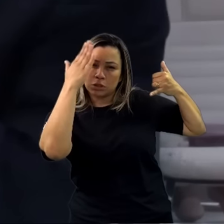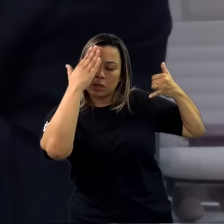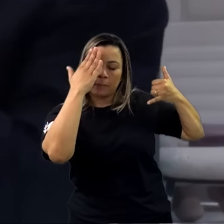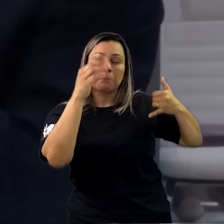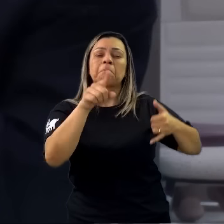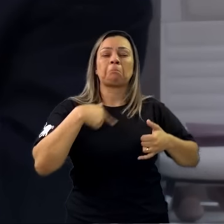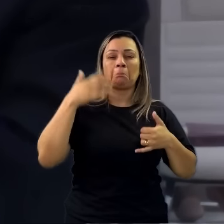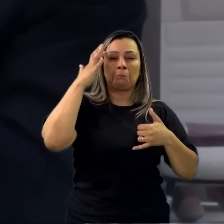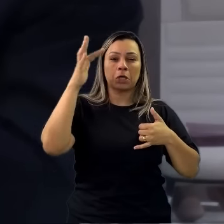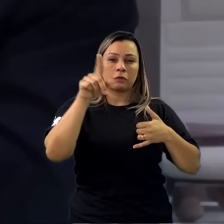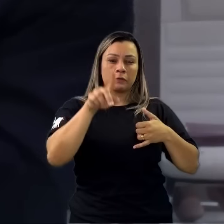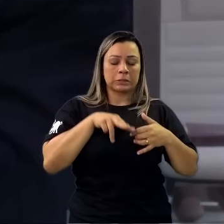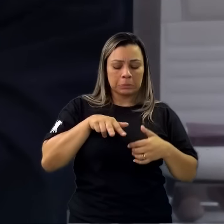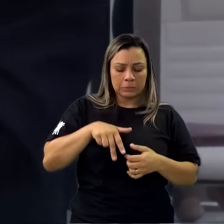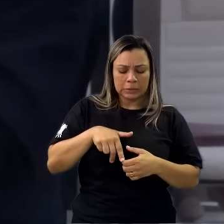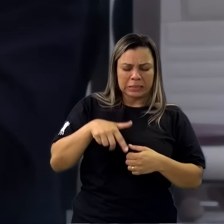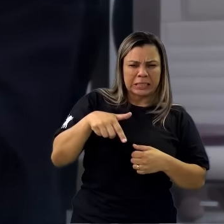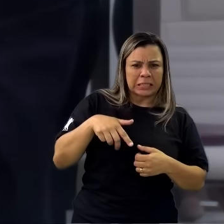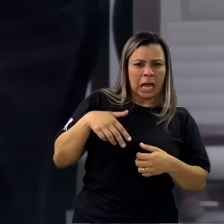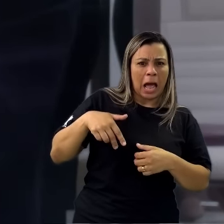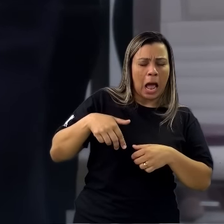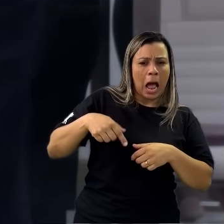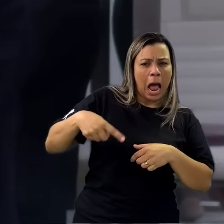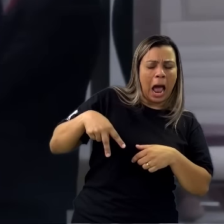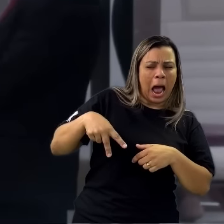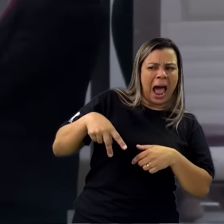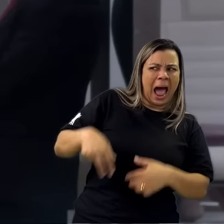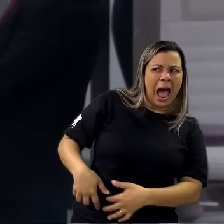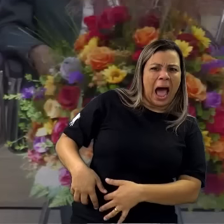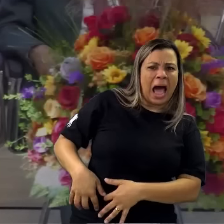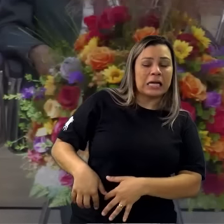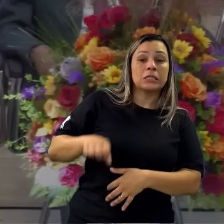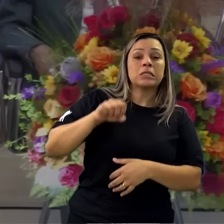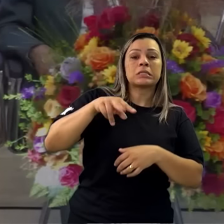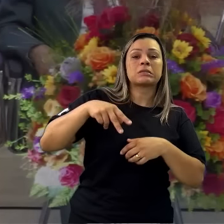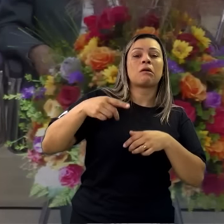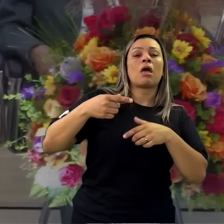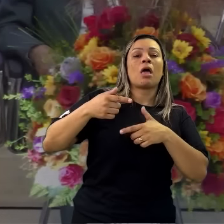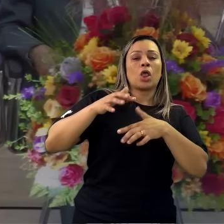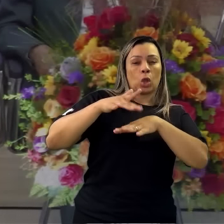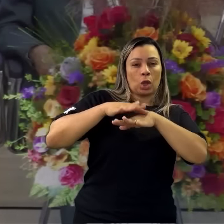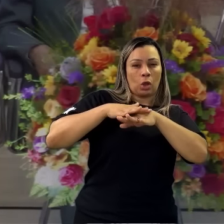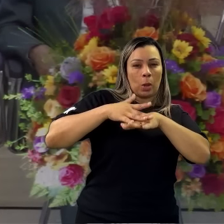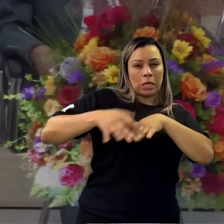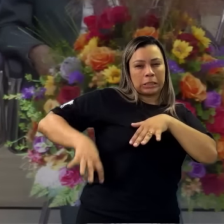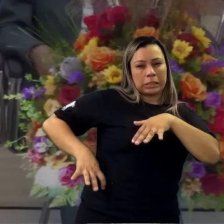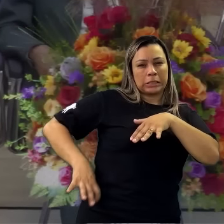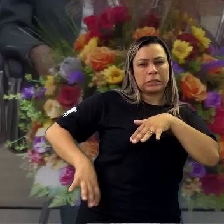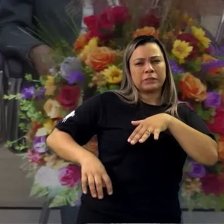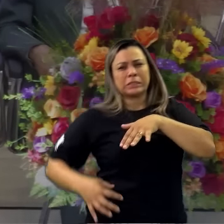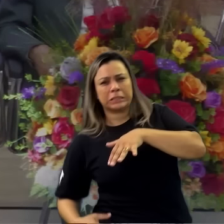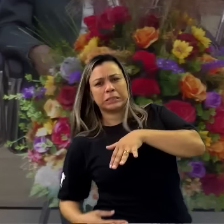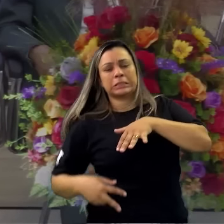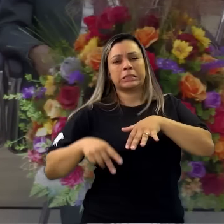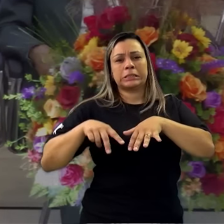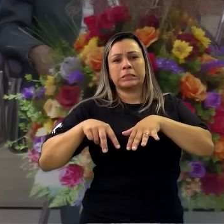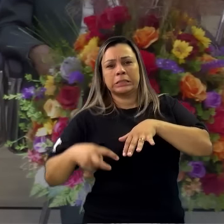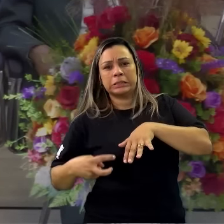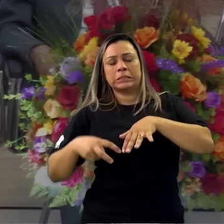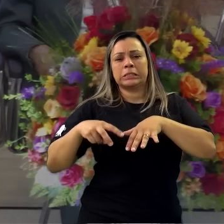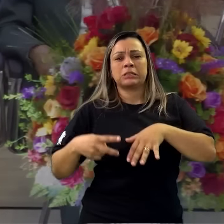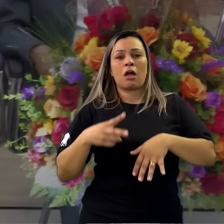tá com está no nervo da perna se a teu nervo da tua perna tiver inflamado meu irmão se você não vigiar você pisa em falso a